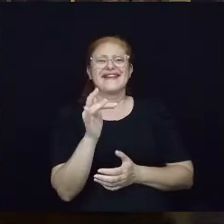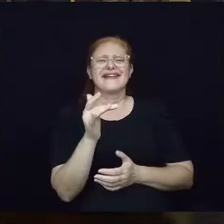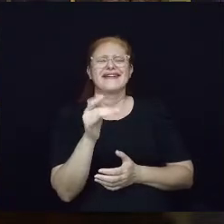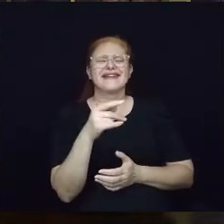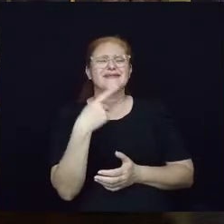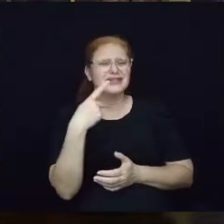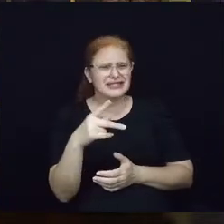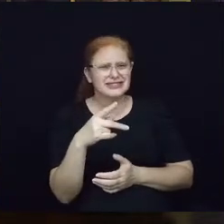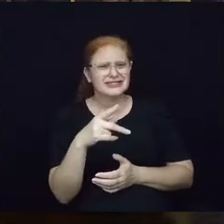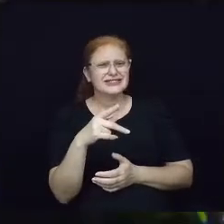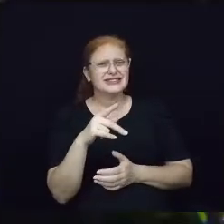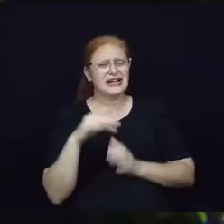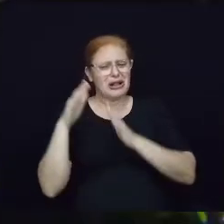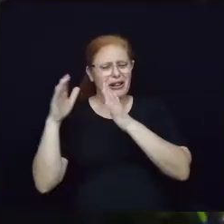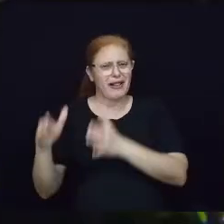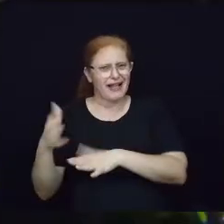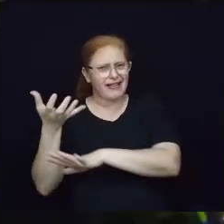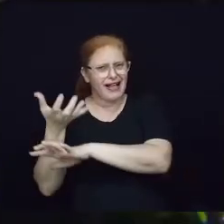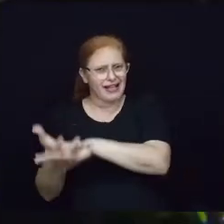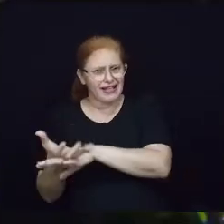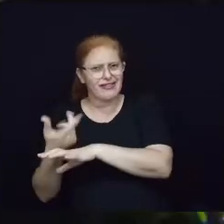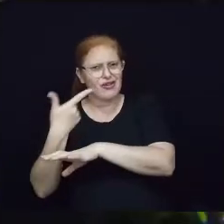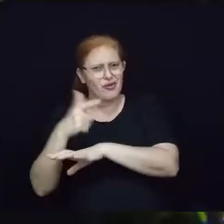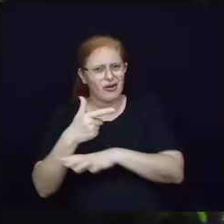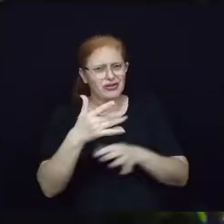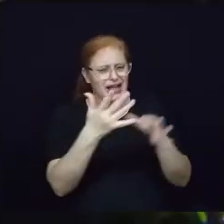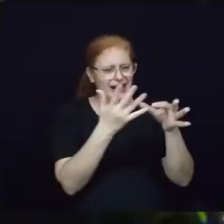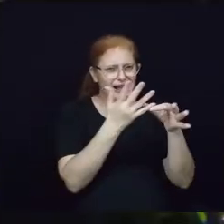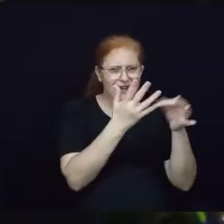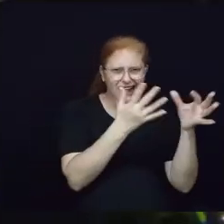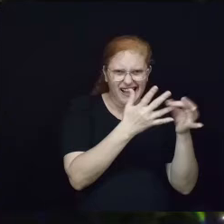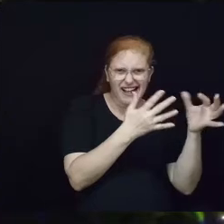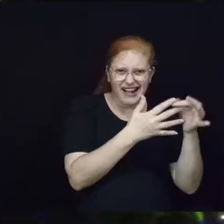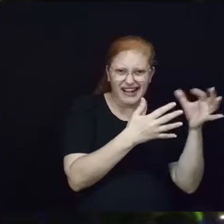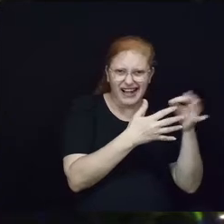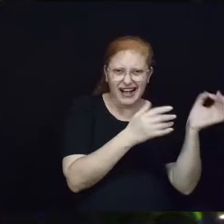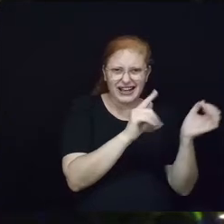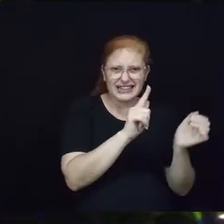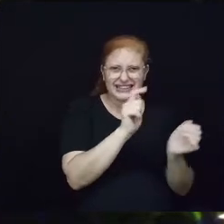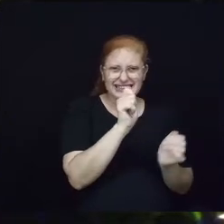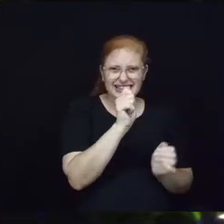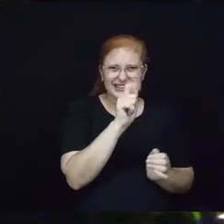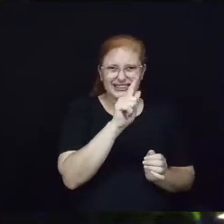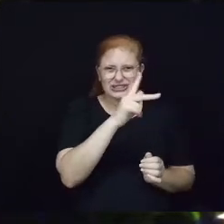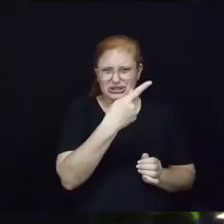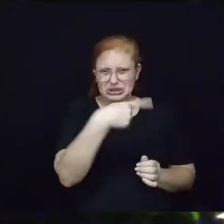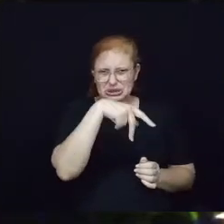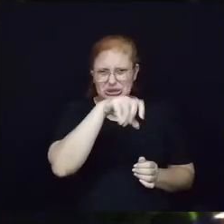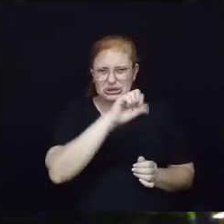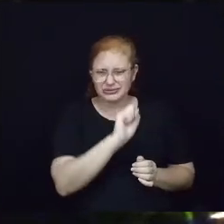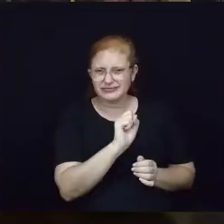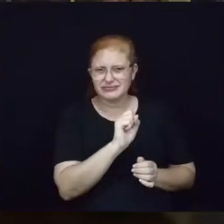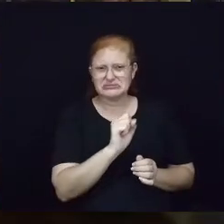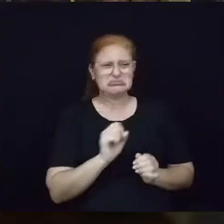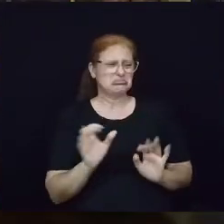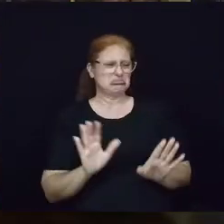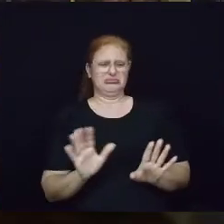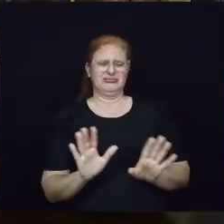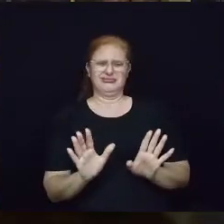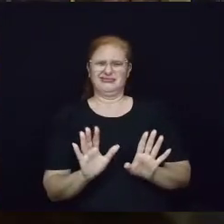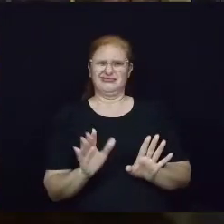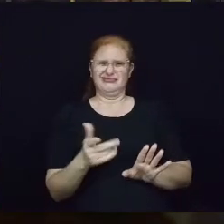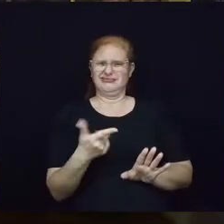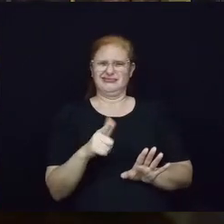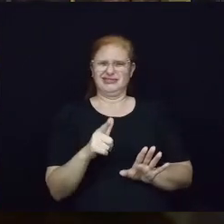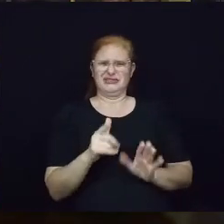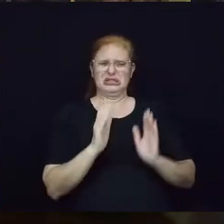é a raiz e o outro lado são os galhos? É assim que tu imagina a árvore? Para mim tu pensaste... é indiferente, assim, não